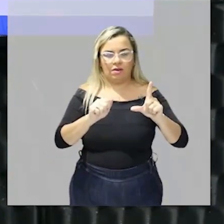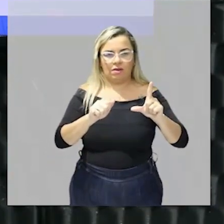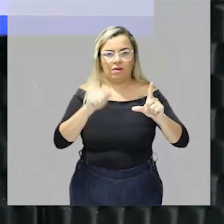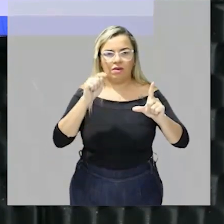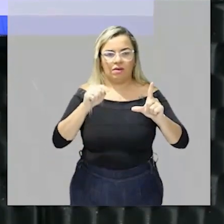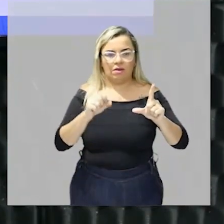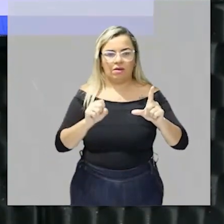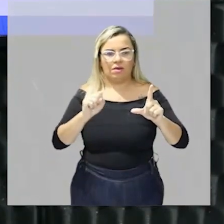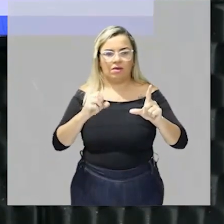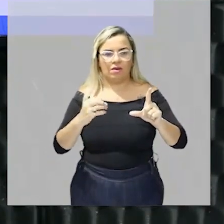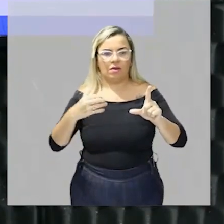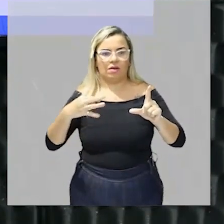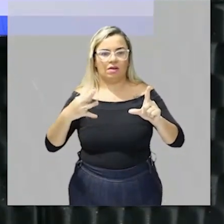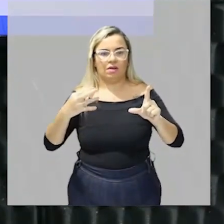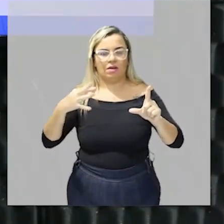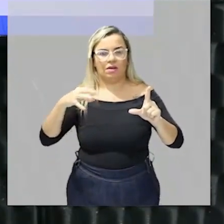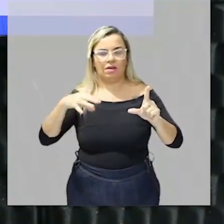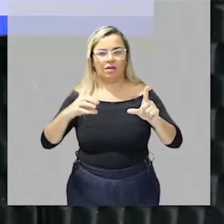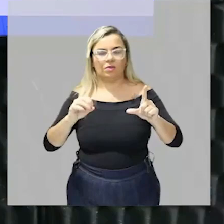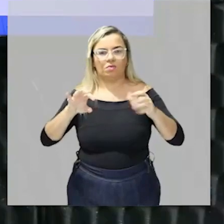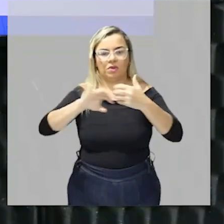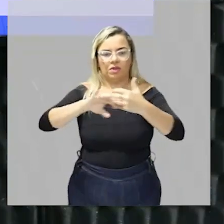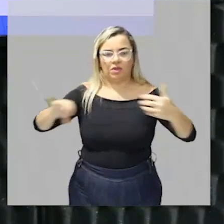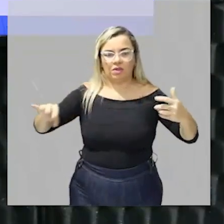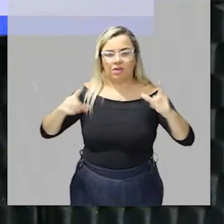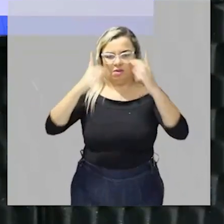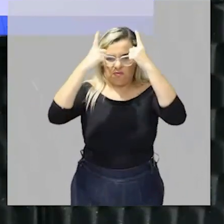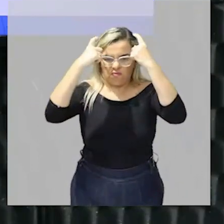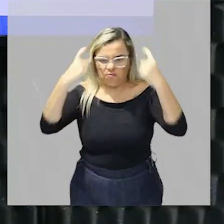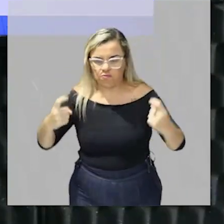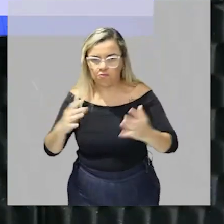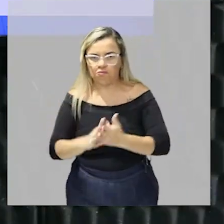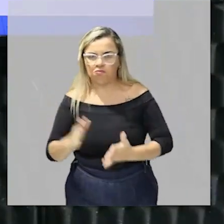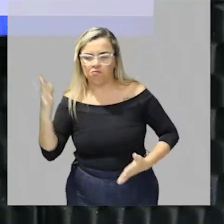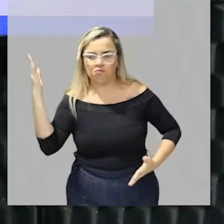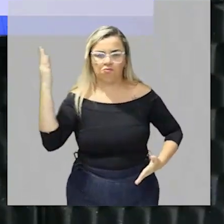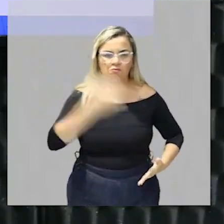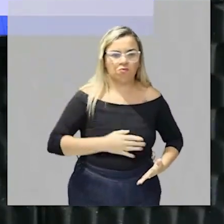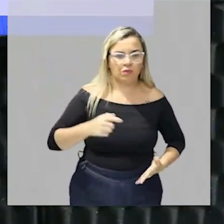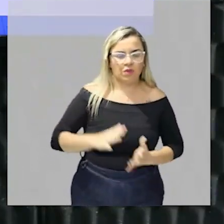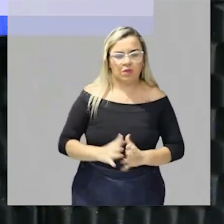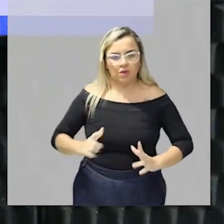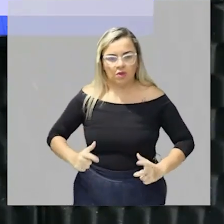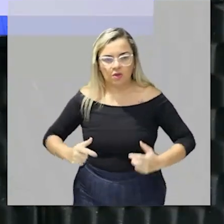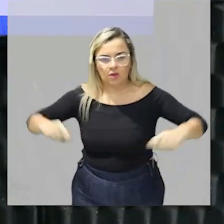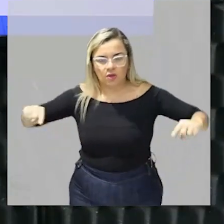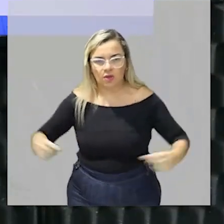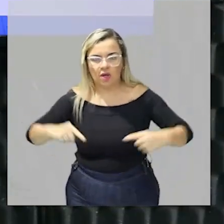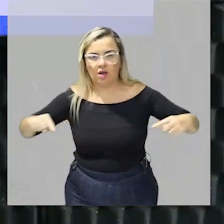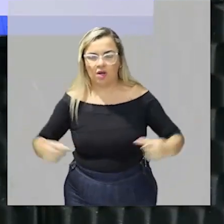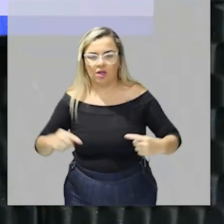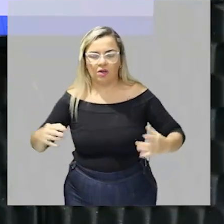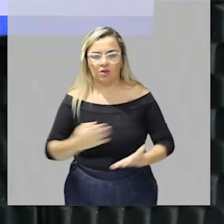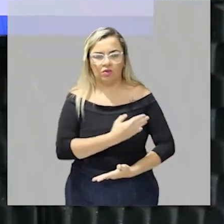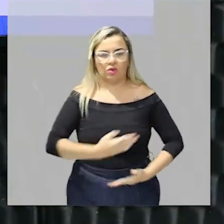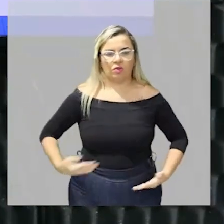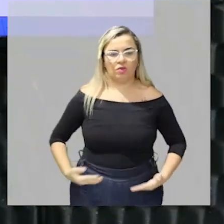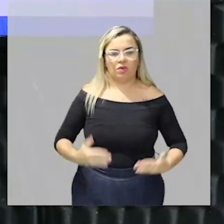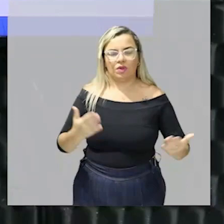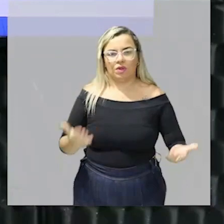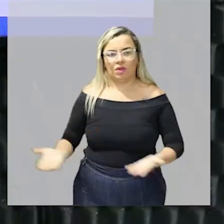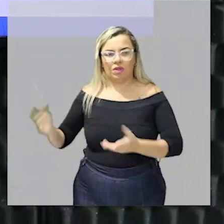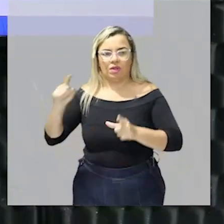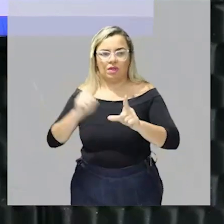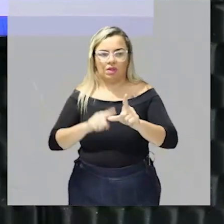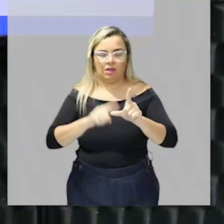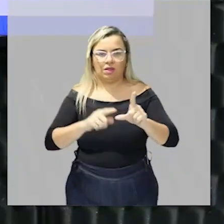a segregação, e pela forma violenta e radical com que enfrentava os opositores ao regime. Resposta,